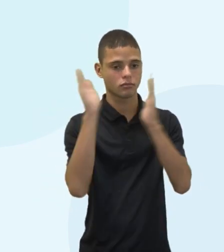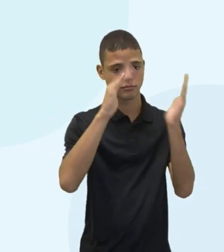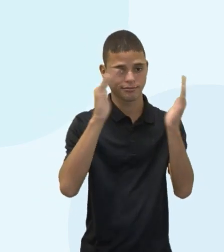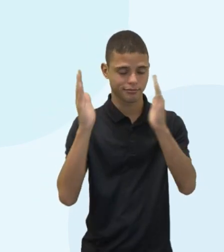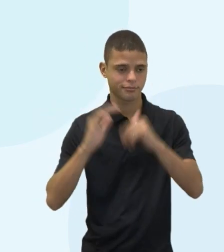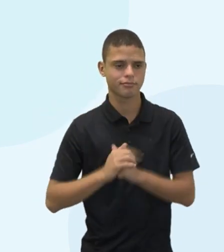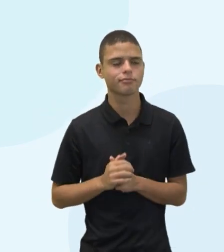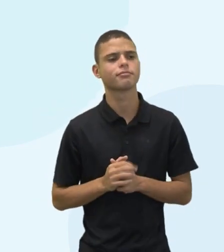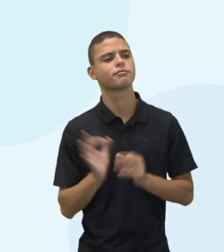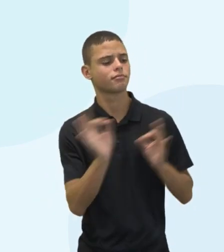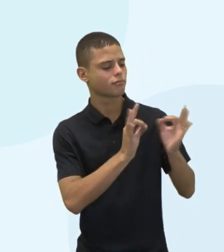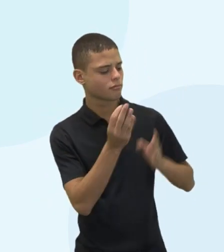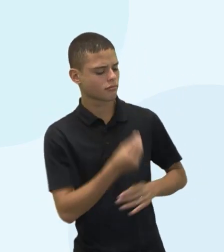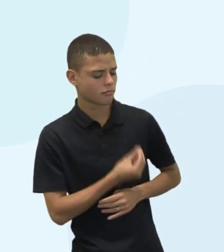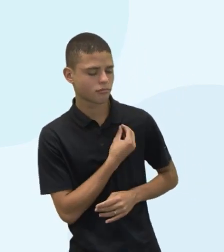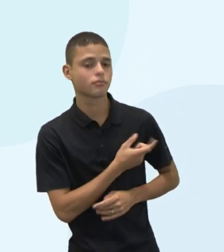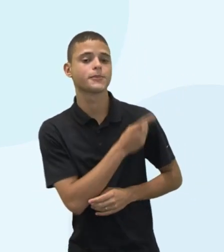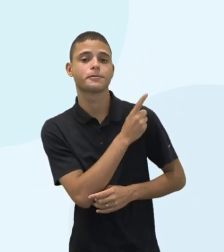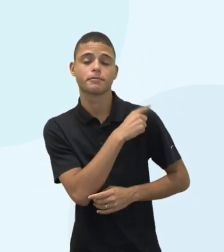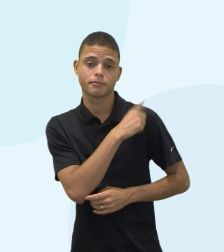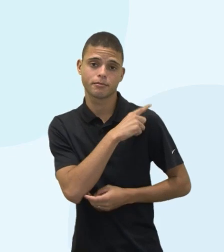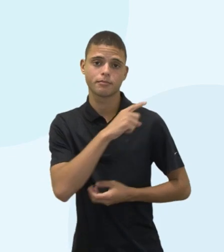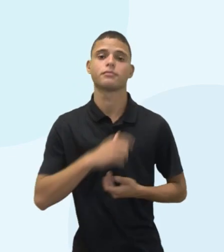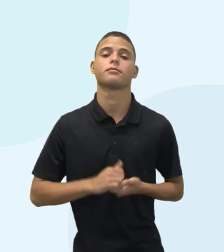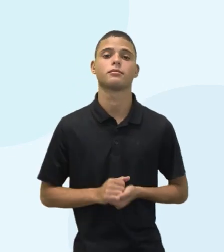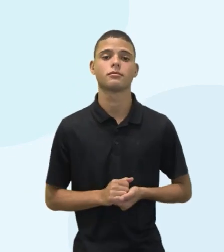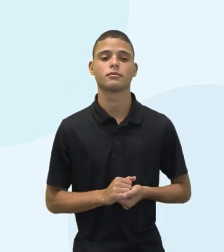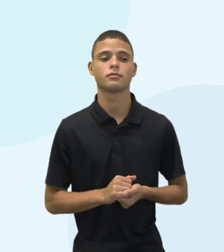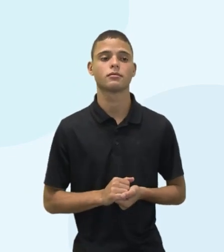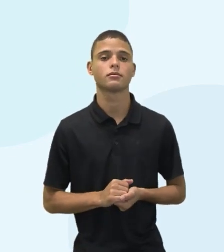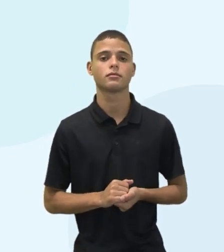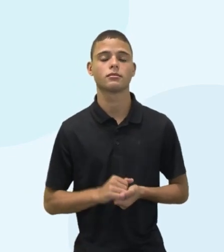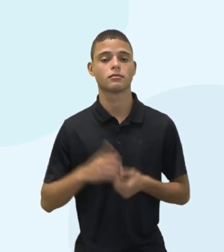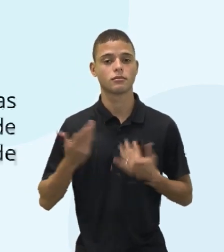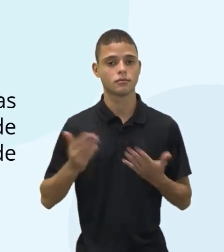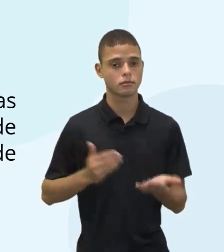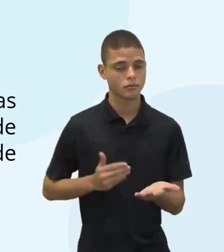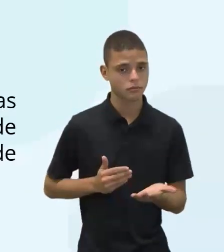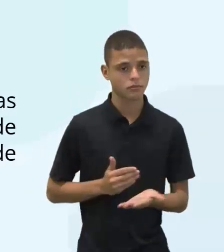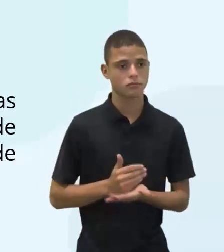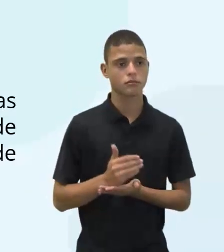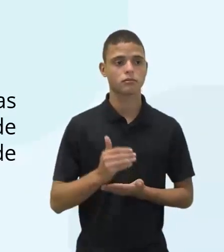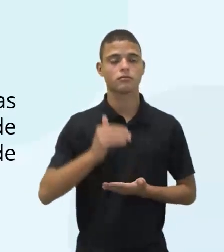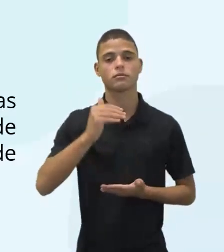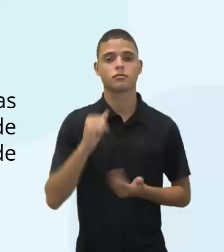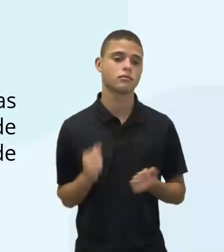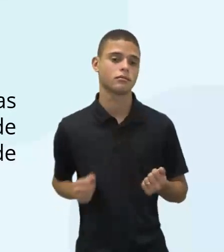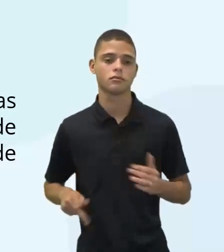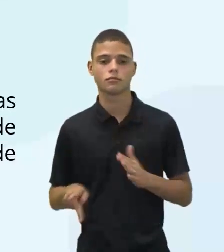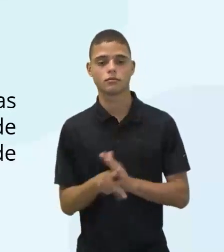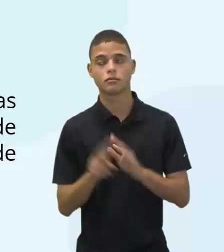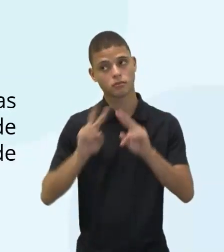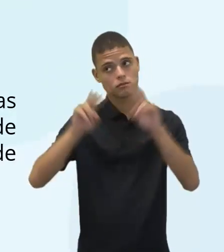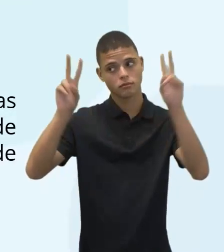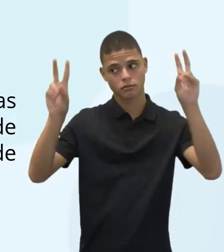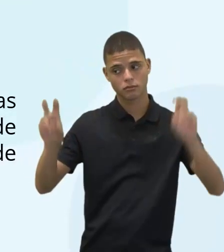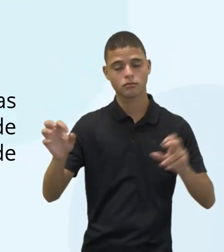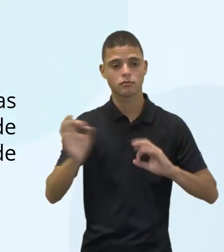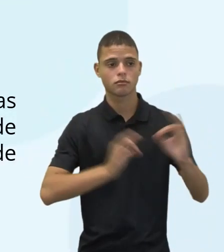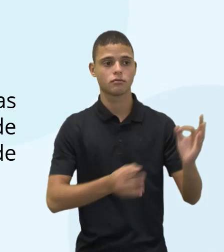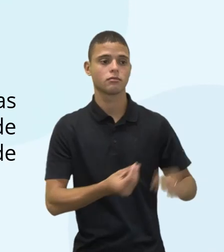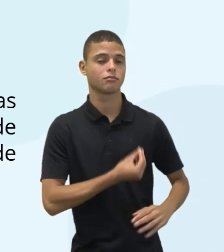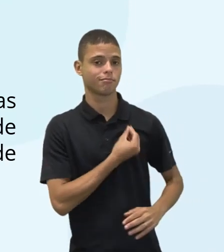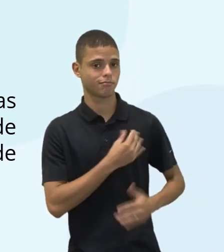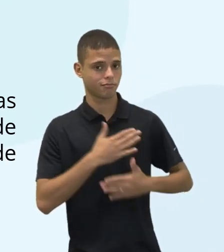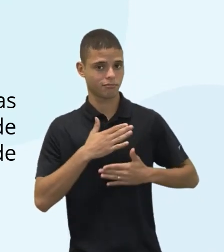pensando no primeiro ano do ensino médio. Então, partindo aí da temática do componente projeto de vida, eu e meu